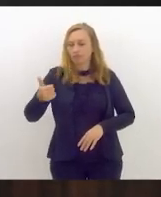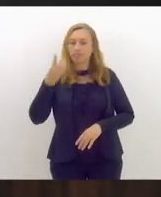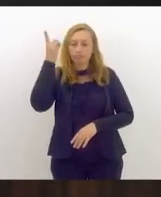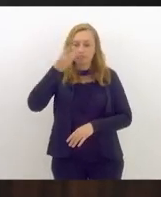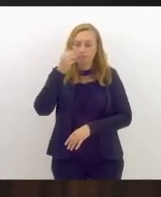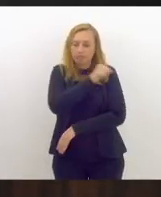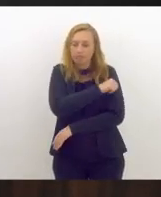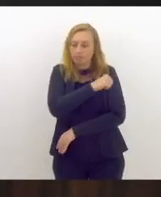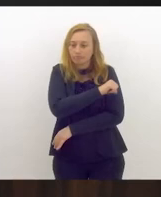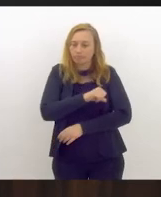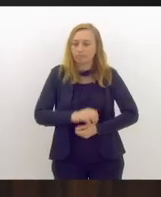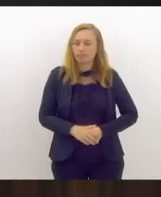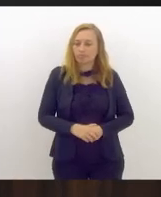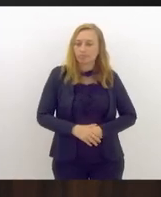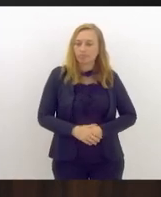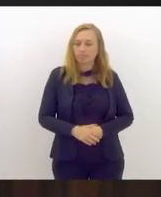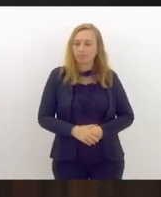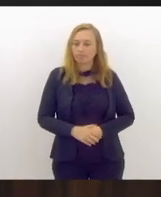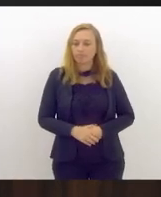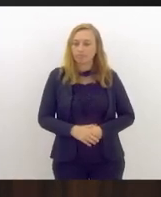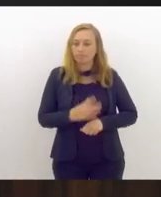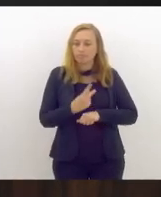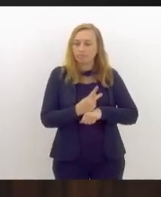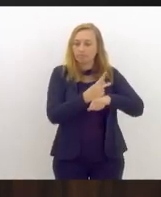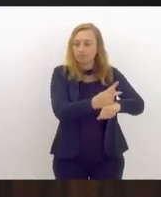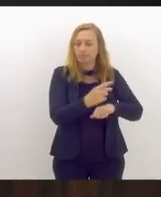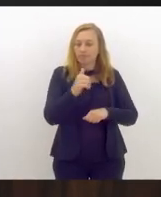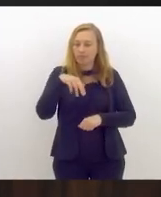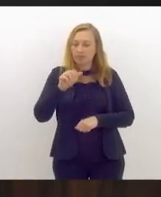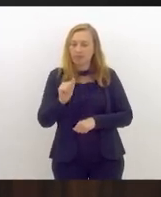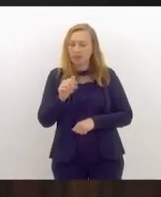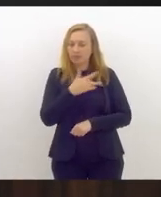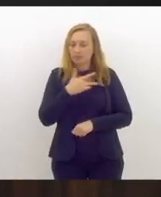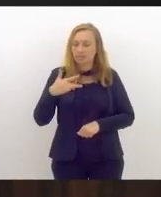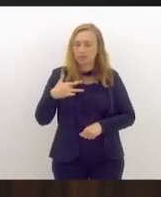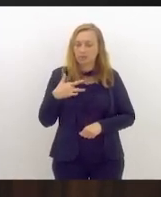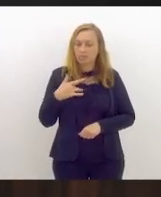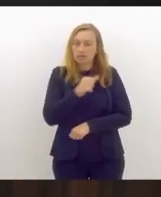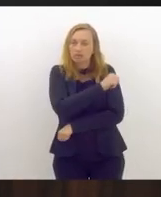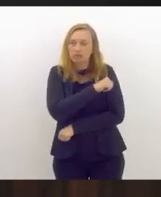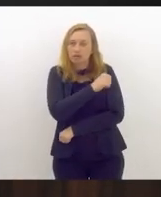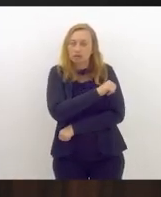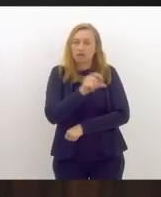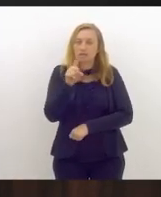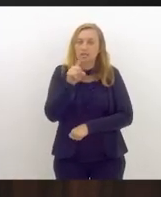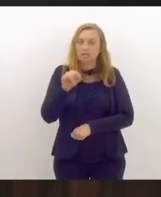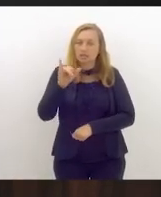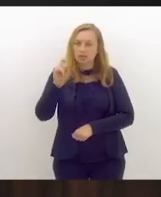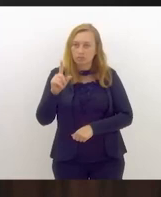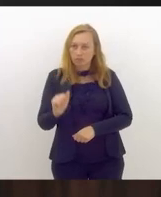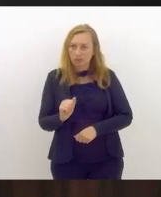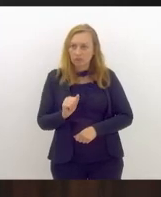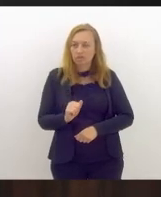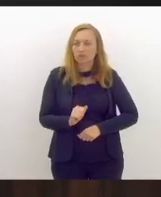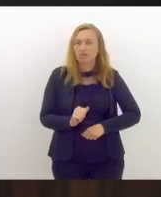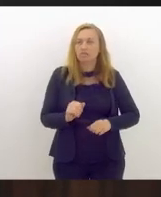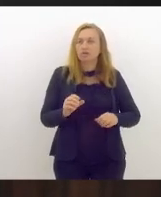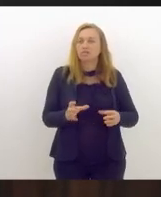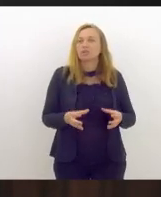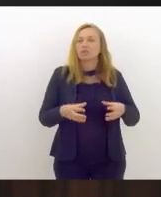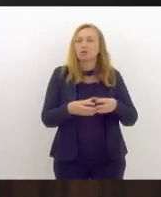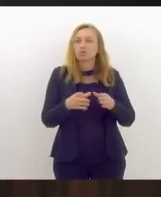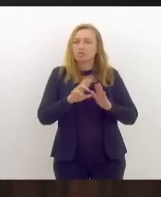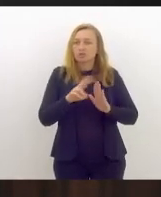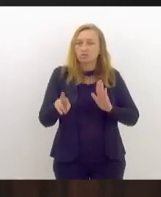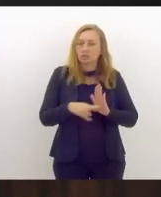enfermeira Rejane. Concede o prêmio Ana Nery de Saúde à ilustríssima enfermeira Isilda Maria Nunes Amaro. Parecida à Comissão de Normas